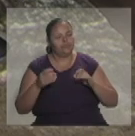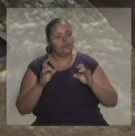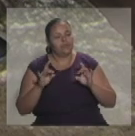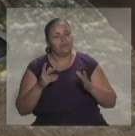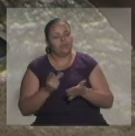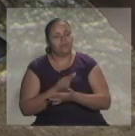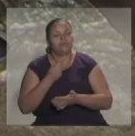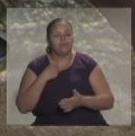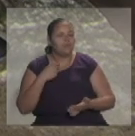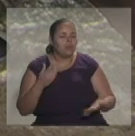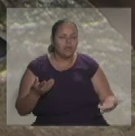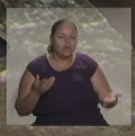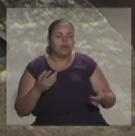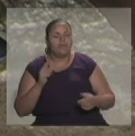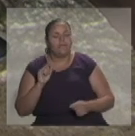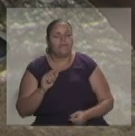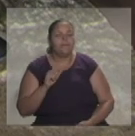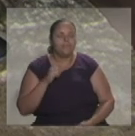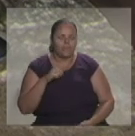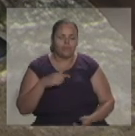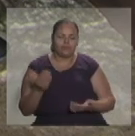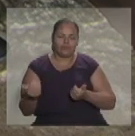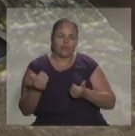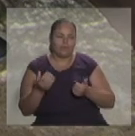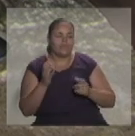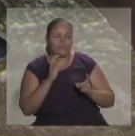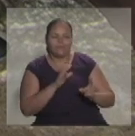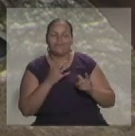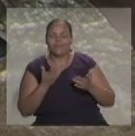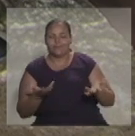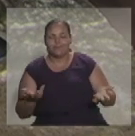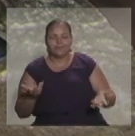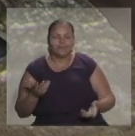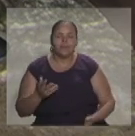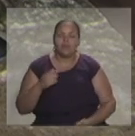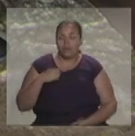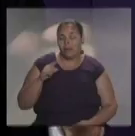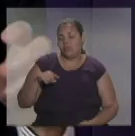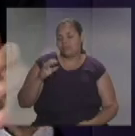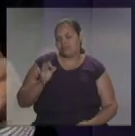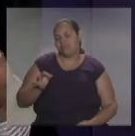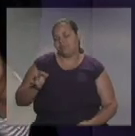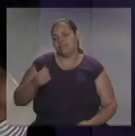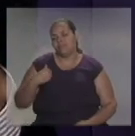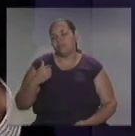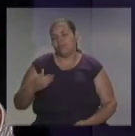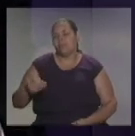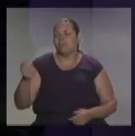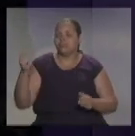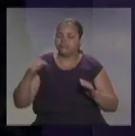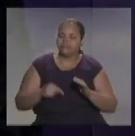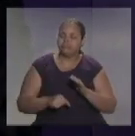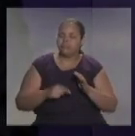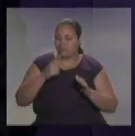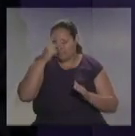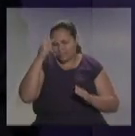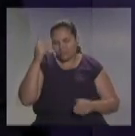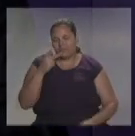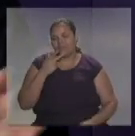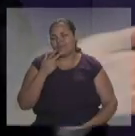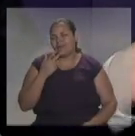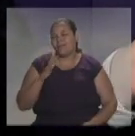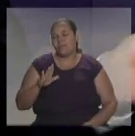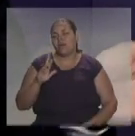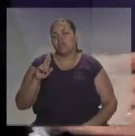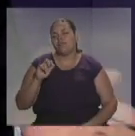no organismo, e isso afeta muito particularmente os jovens. Sem dúvida. E aí, por exemplo, a questão de uma forma um pouco mais aprofundada, as pessoas falam,